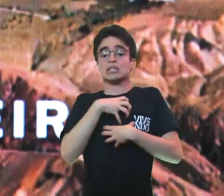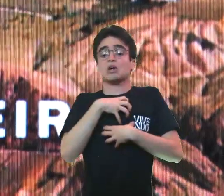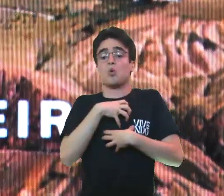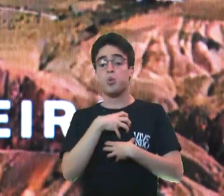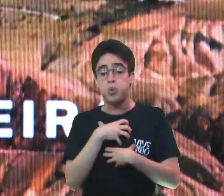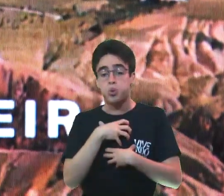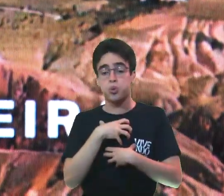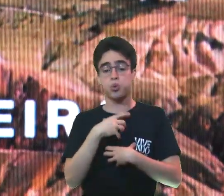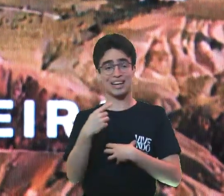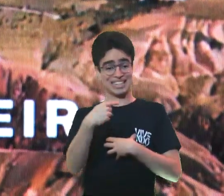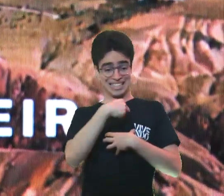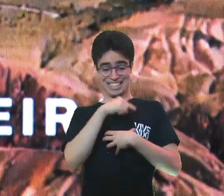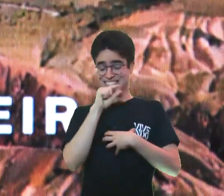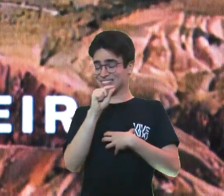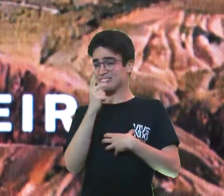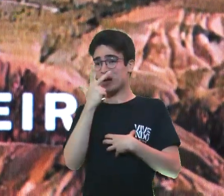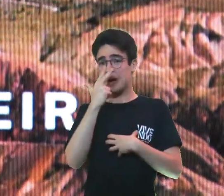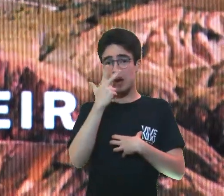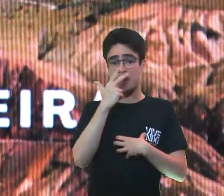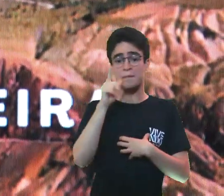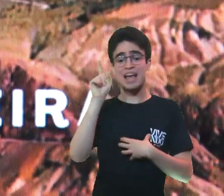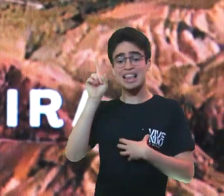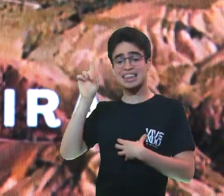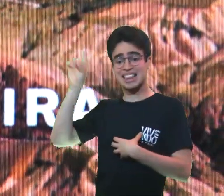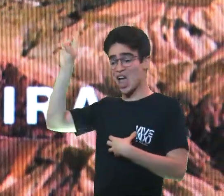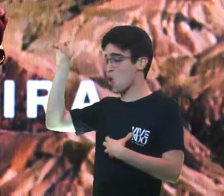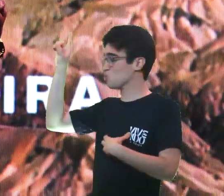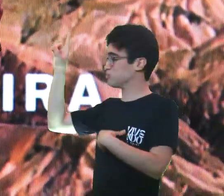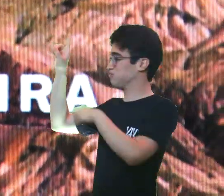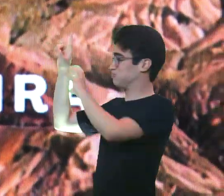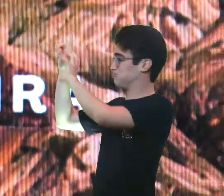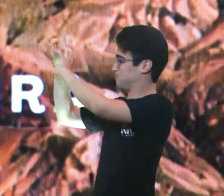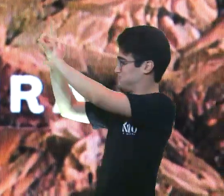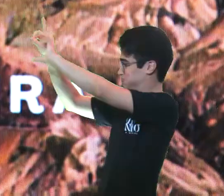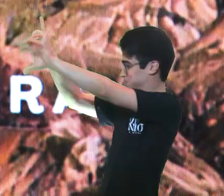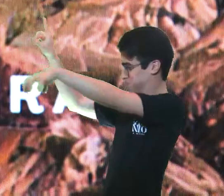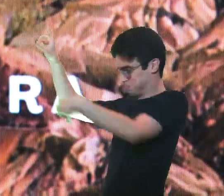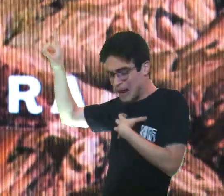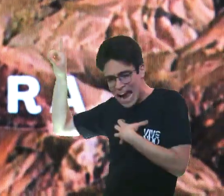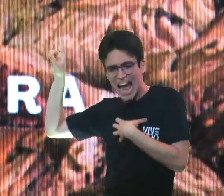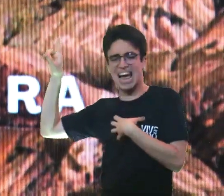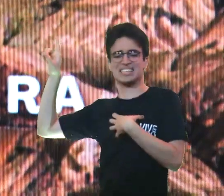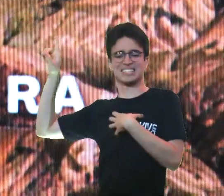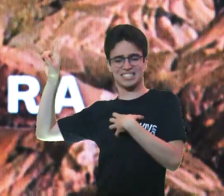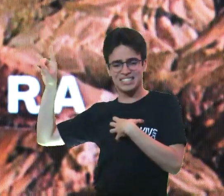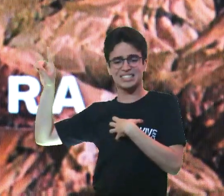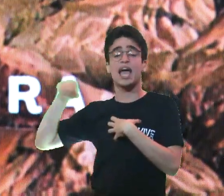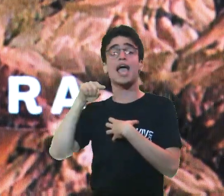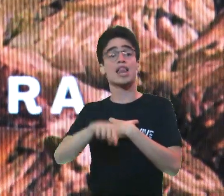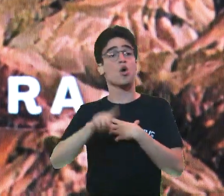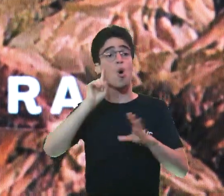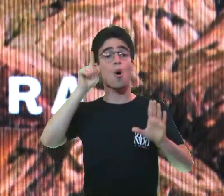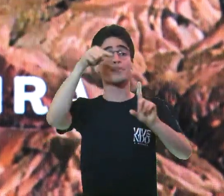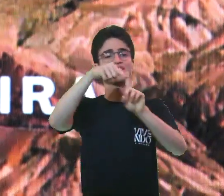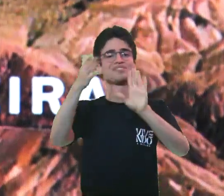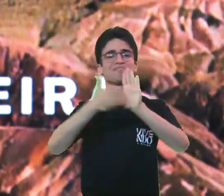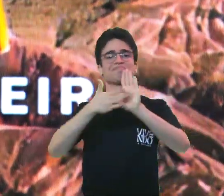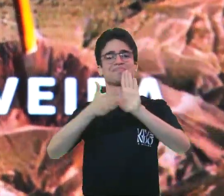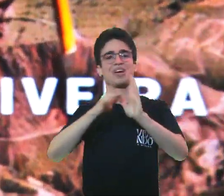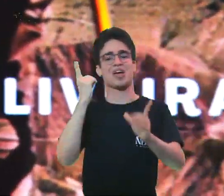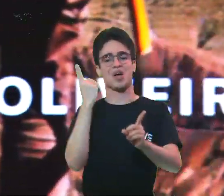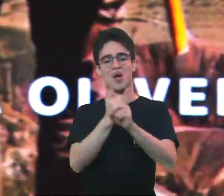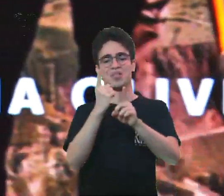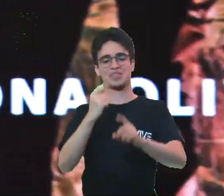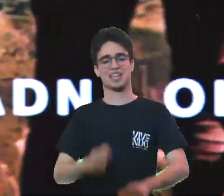é tomado pelas dores do coração de Deus. Ele encontra a causa dele. Os biógrafos